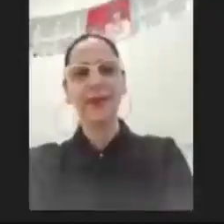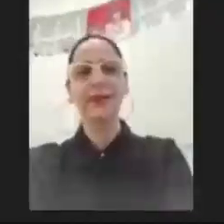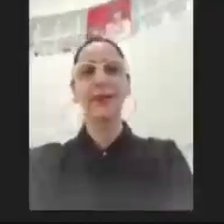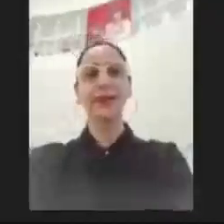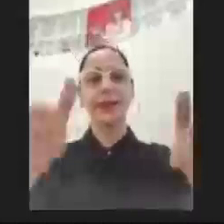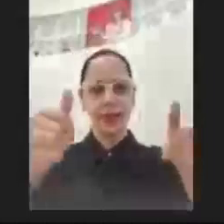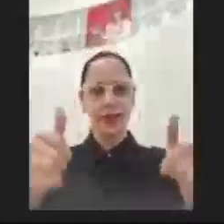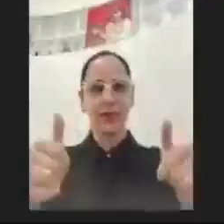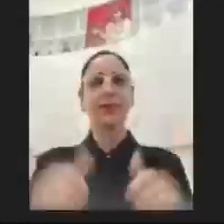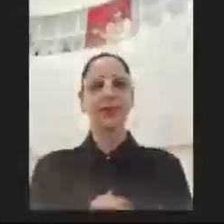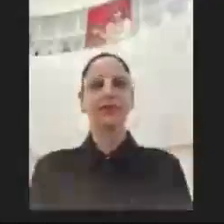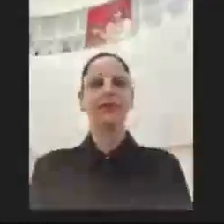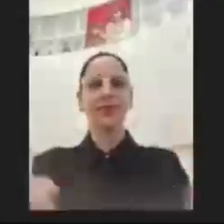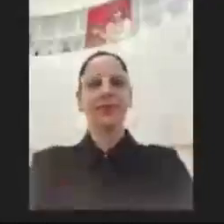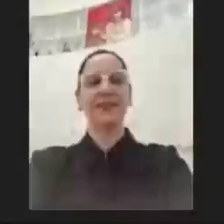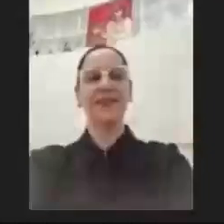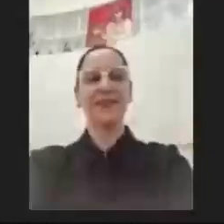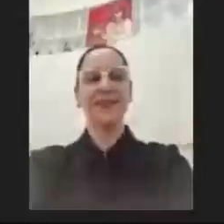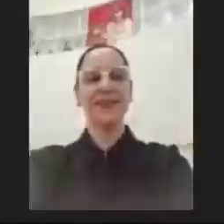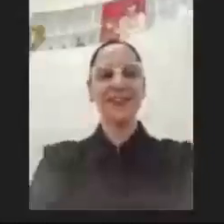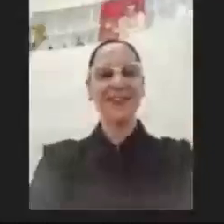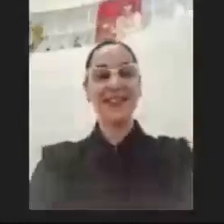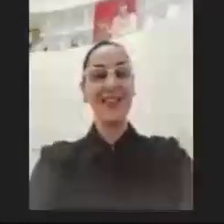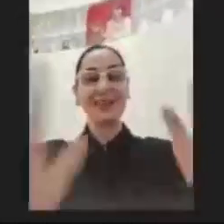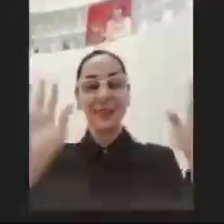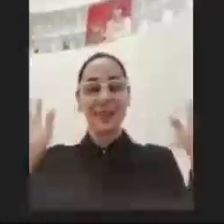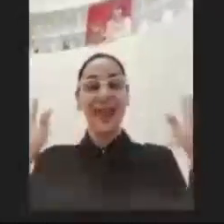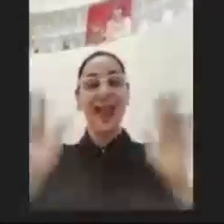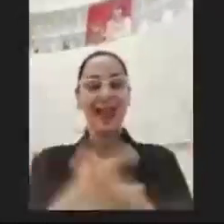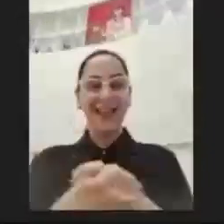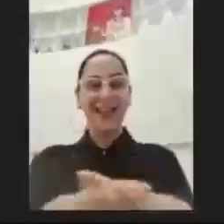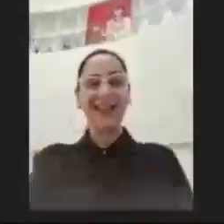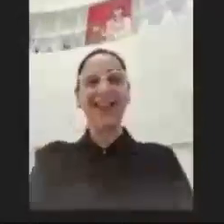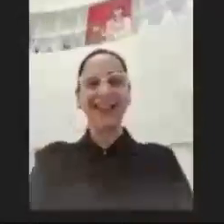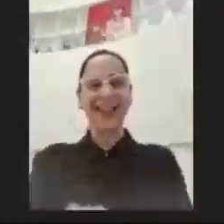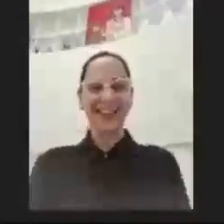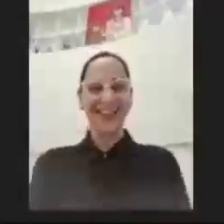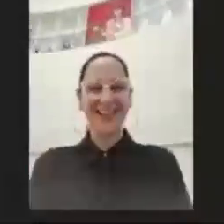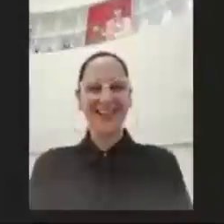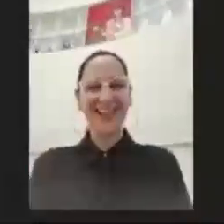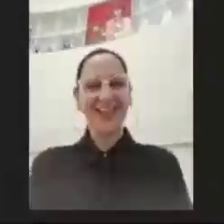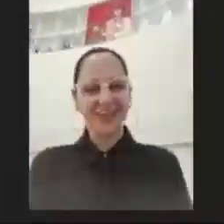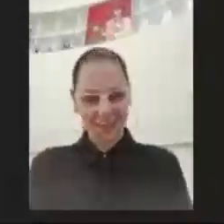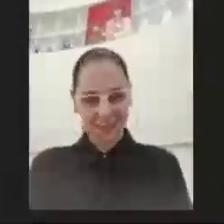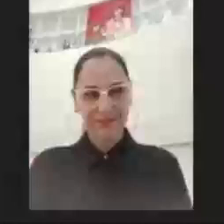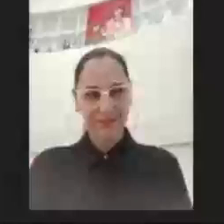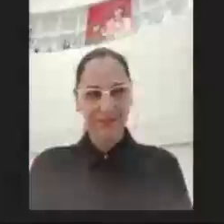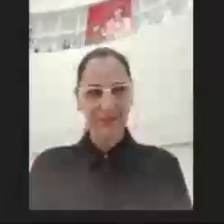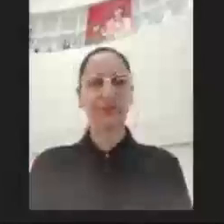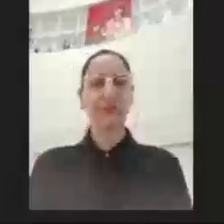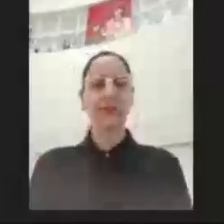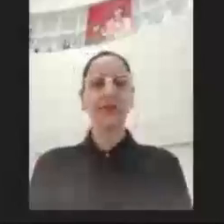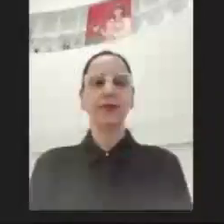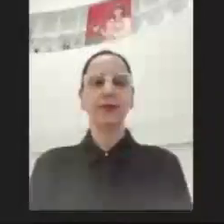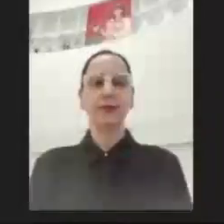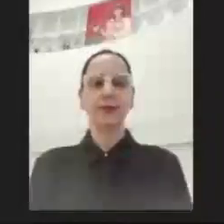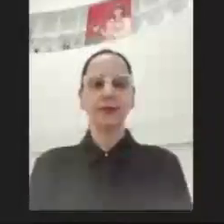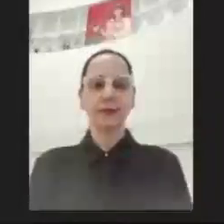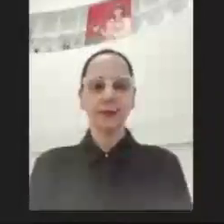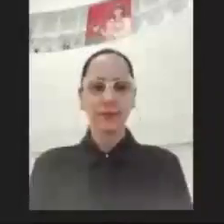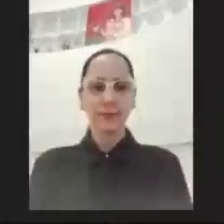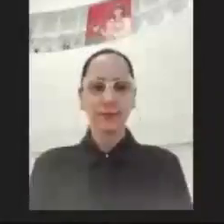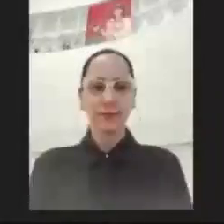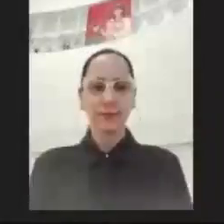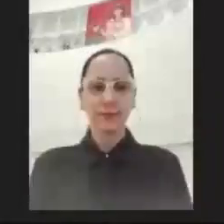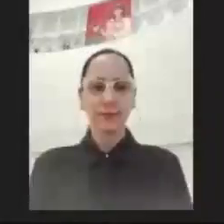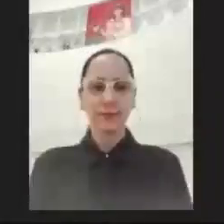Oi, E Soninha. agora? Sim. Deixa assim, tá ótimo. Nem vou tocar. Soninha, vamos lá. Tinha um slide